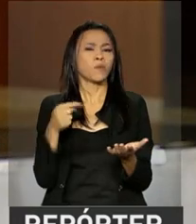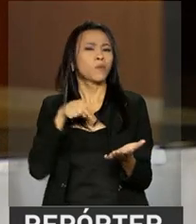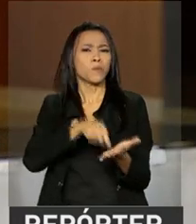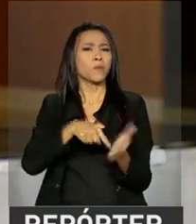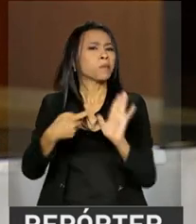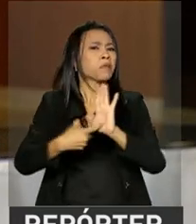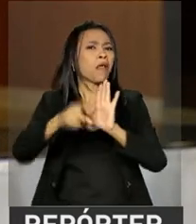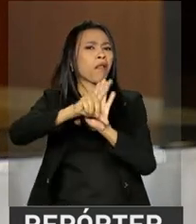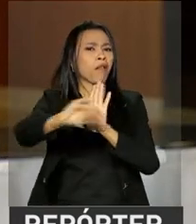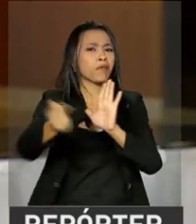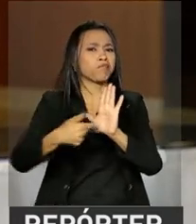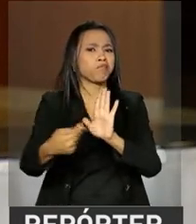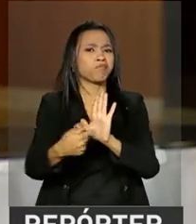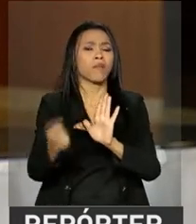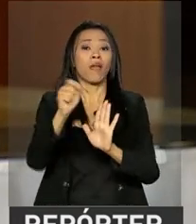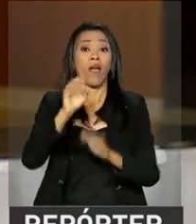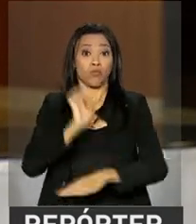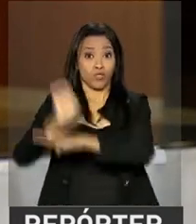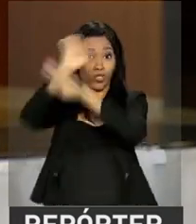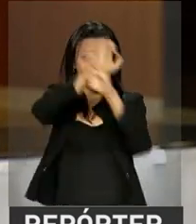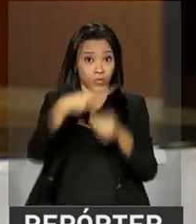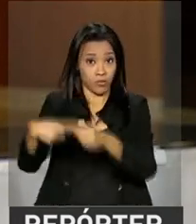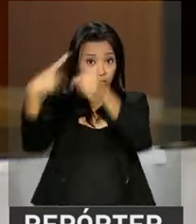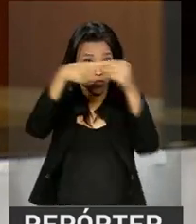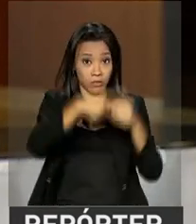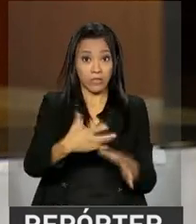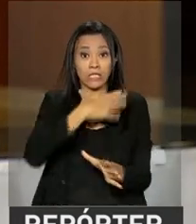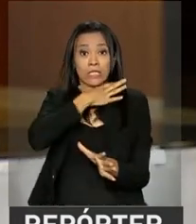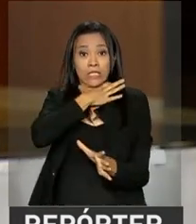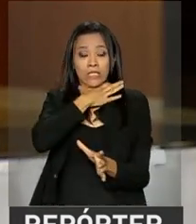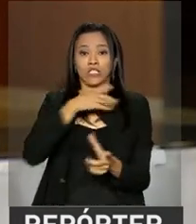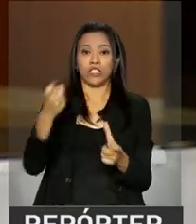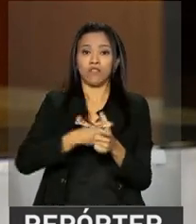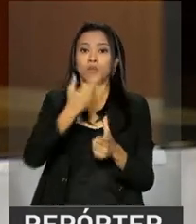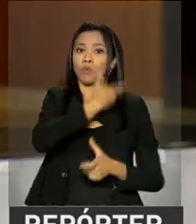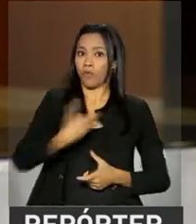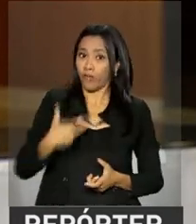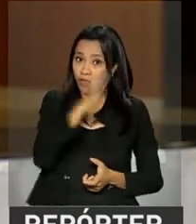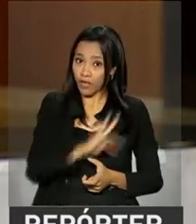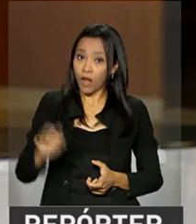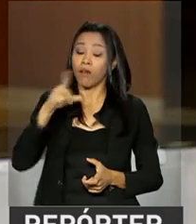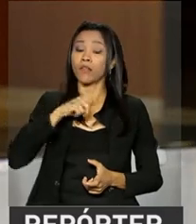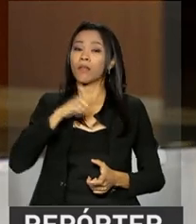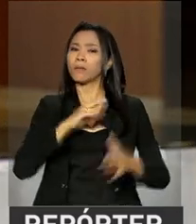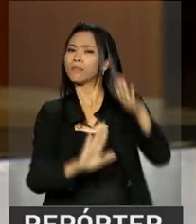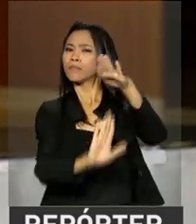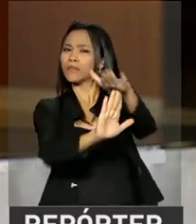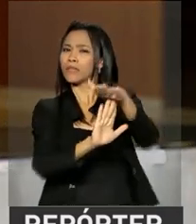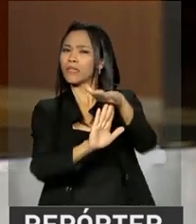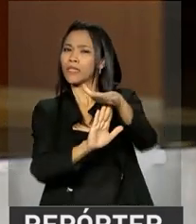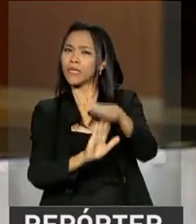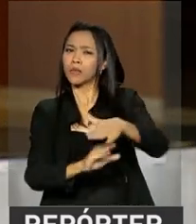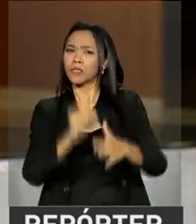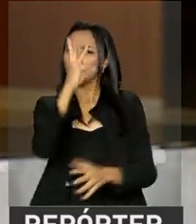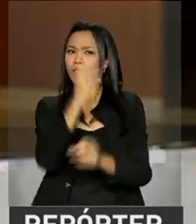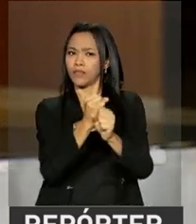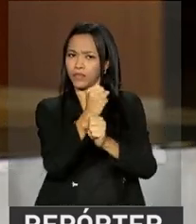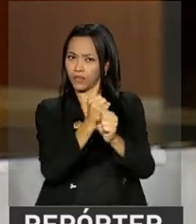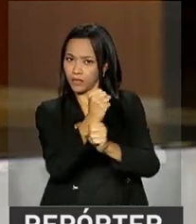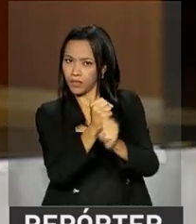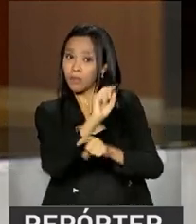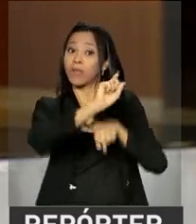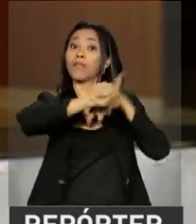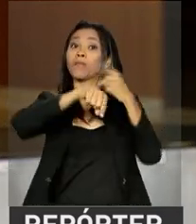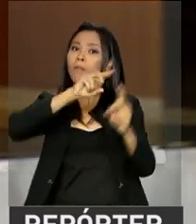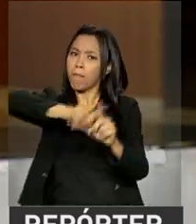permite que estados endividados com a União tenham o pagamento da dívida suspenso por 3 anos, podendo ser